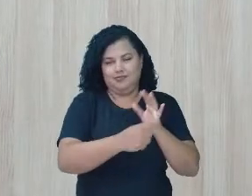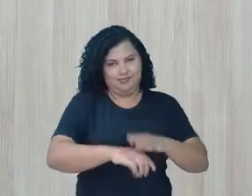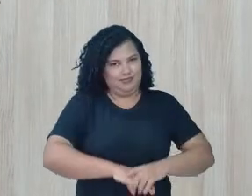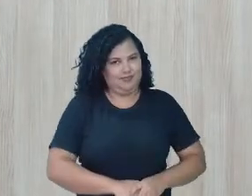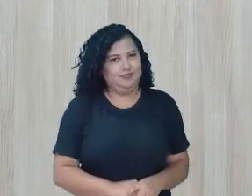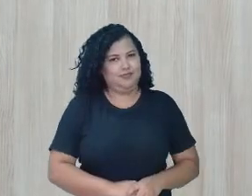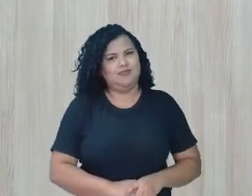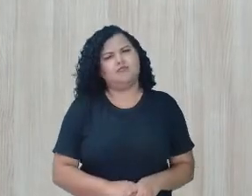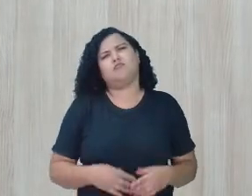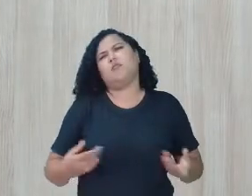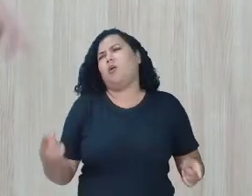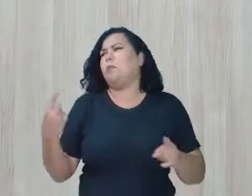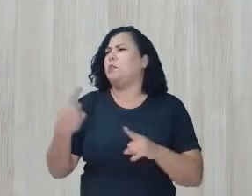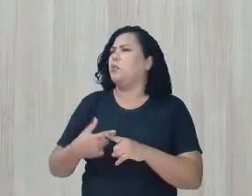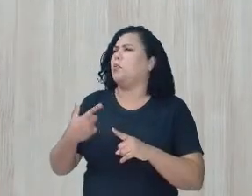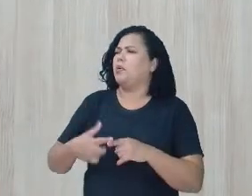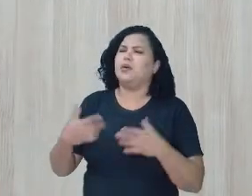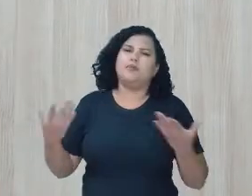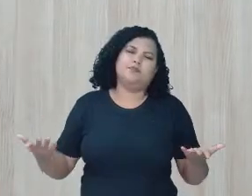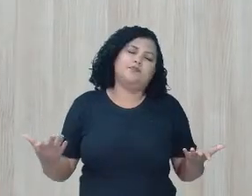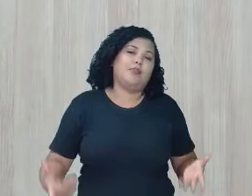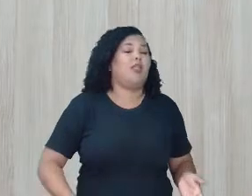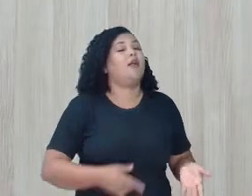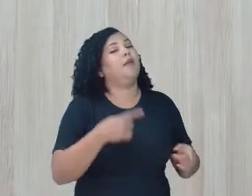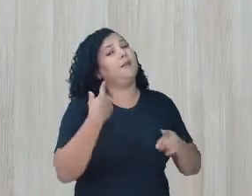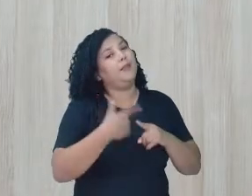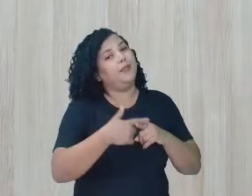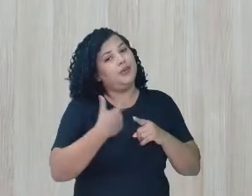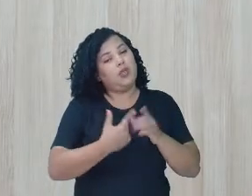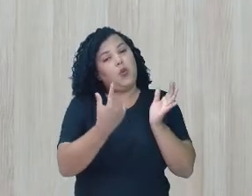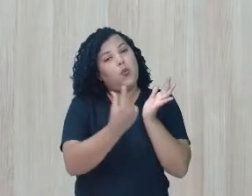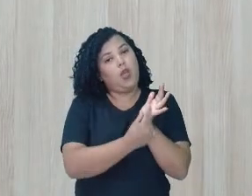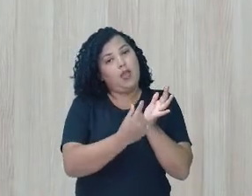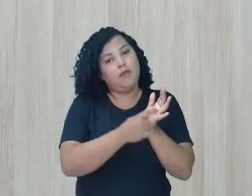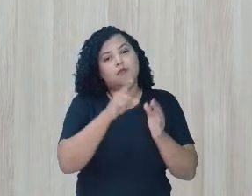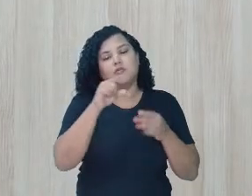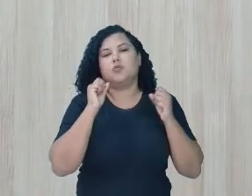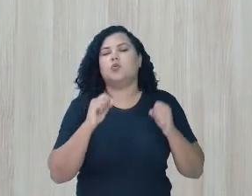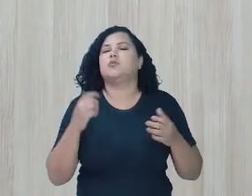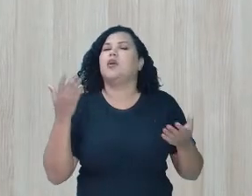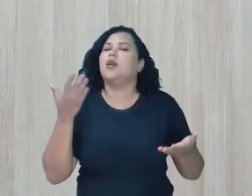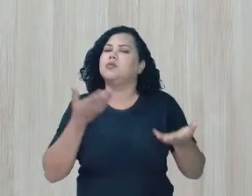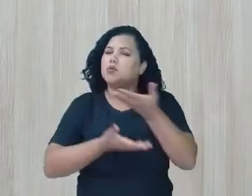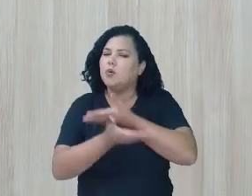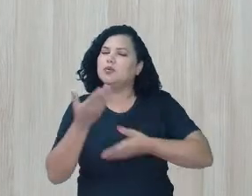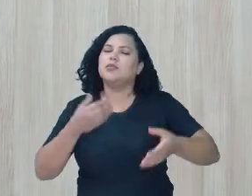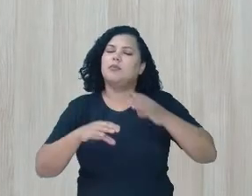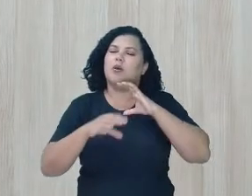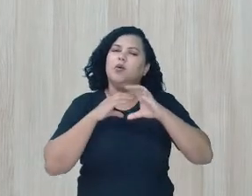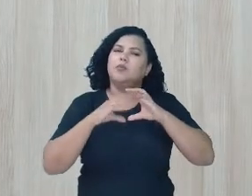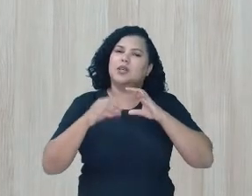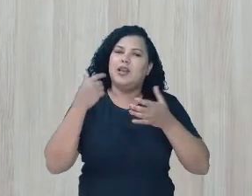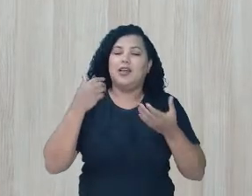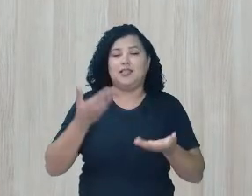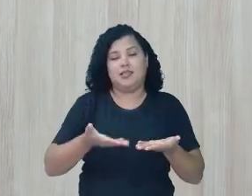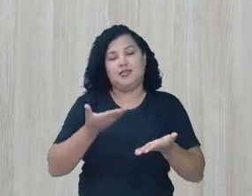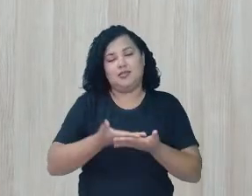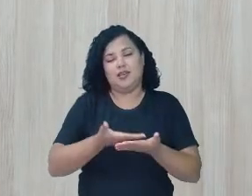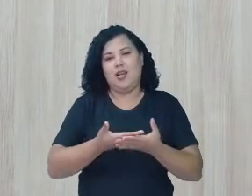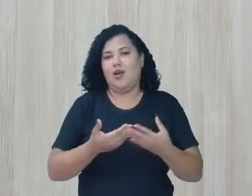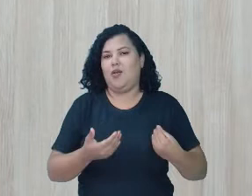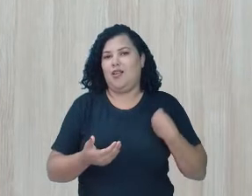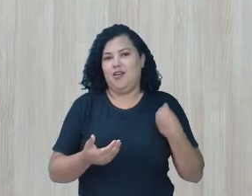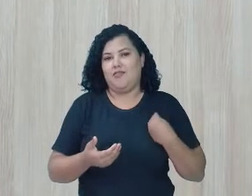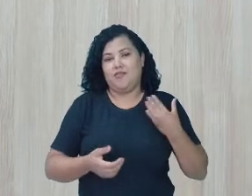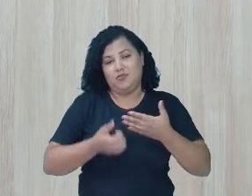aplicativo. Por que, Viviane? Porque é a partir dele que você consegue se comunicar com a gente aqui na aula ao vivo, enquanto ela acontece. Quem faz